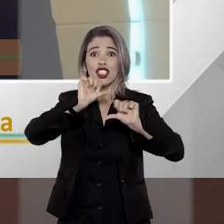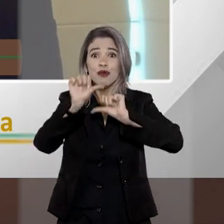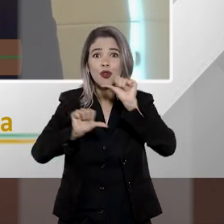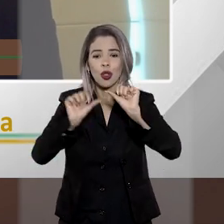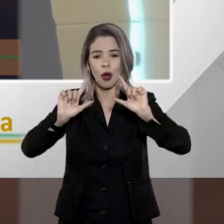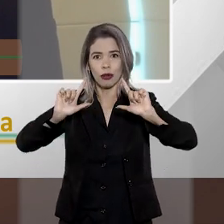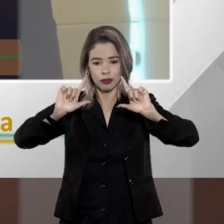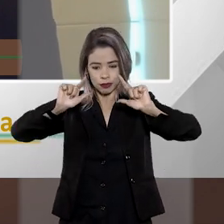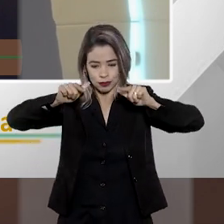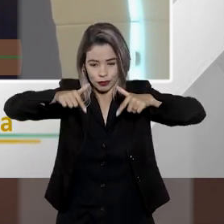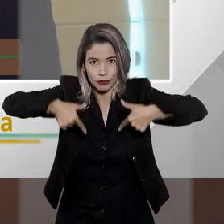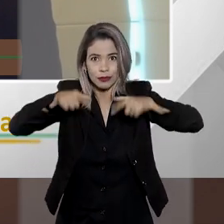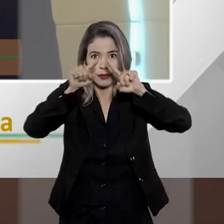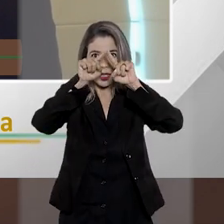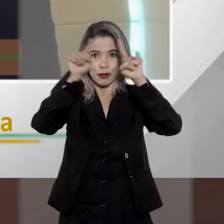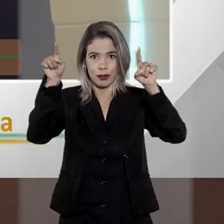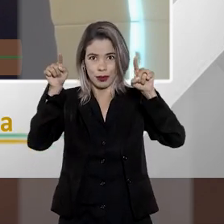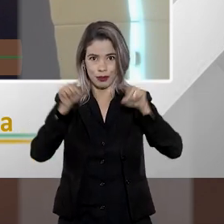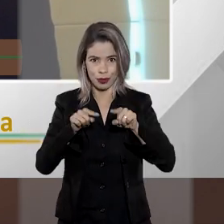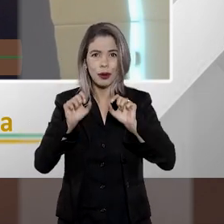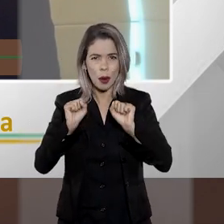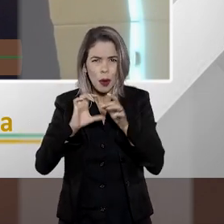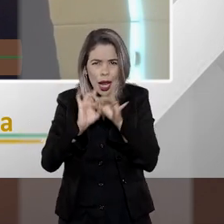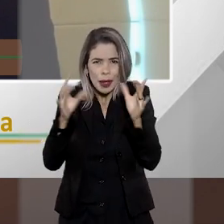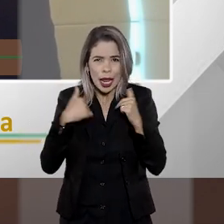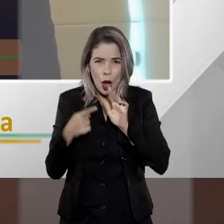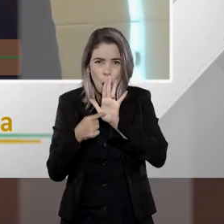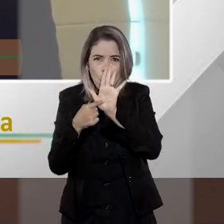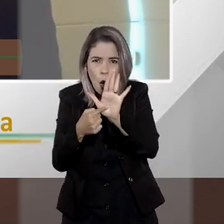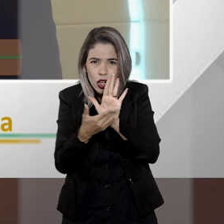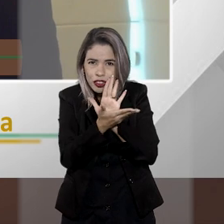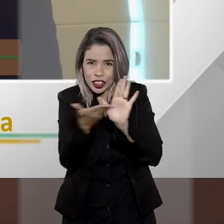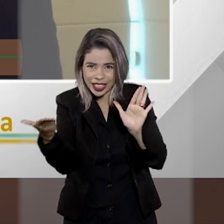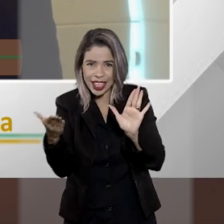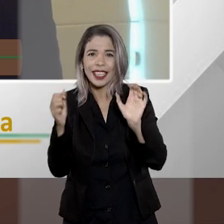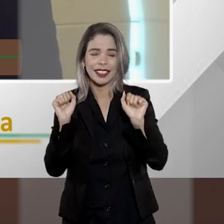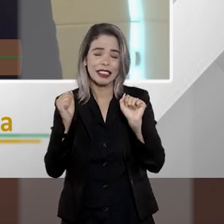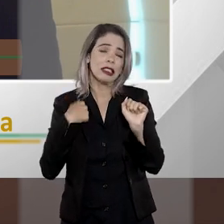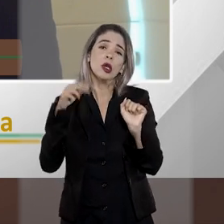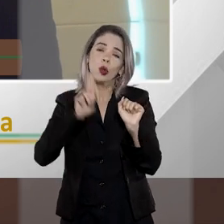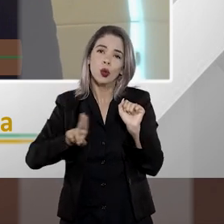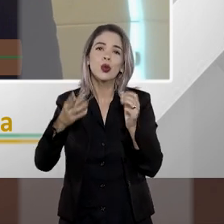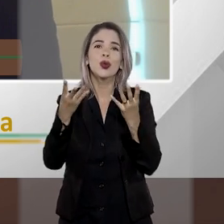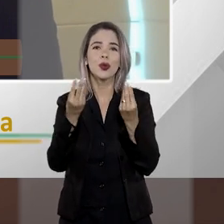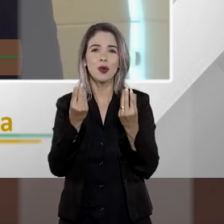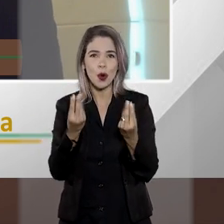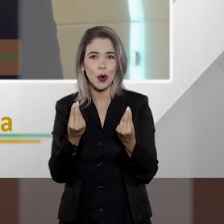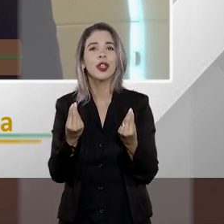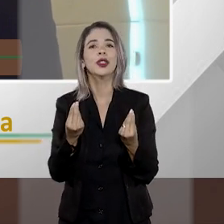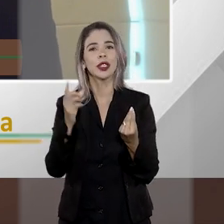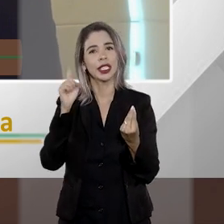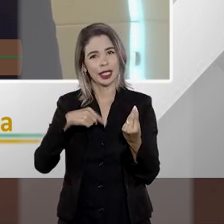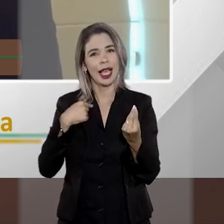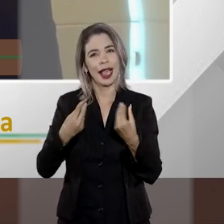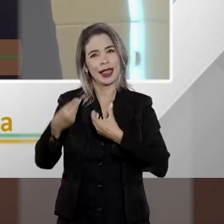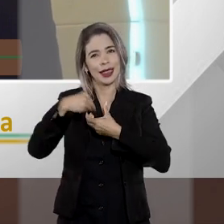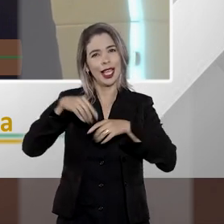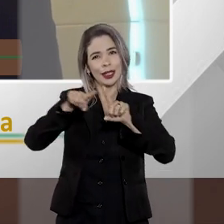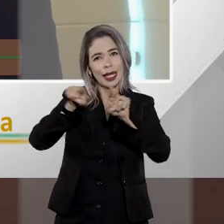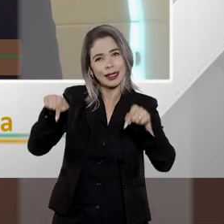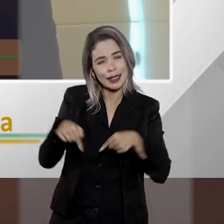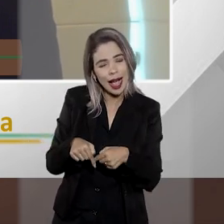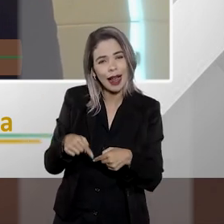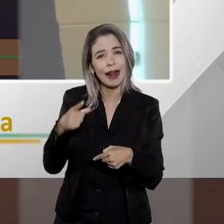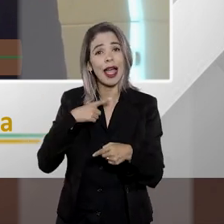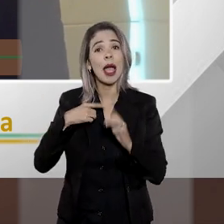Fátima, se você me permitir mostrar aqui um triângulo invertido enquanto eu falo, eu Por costumo usar isso favor. bastante, né, na sala.